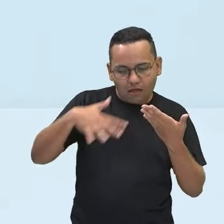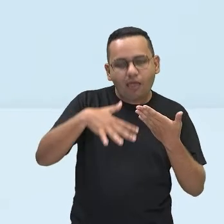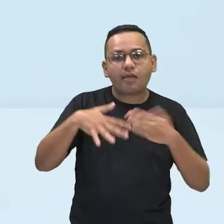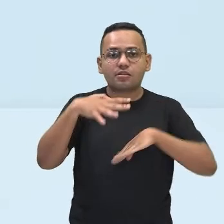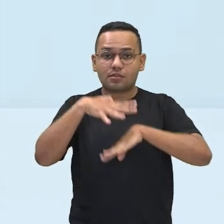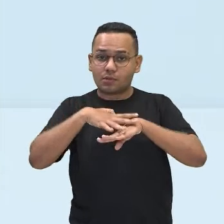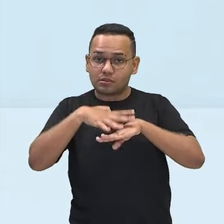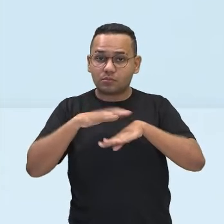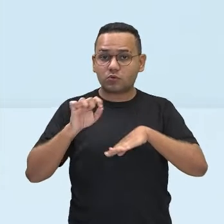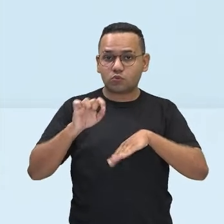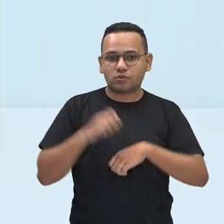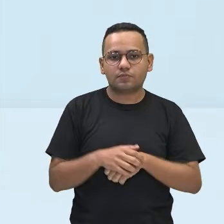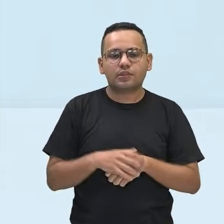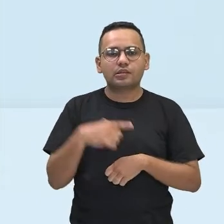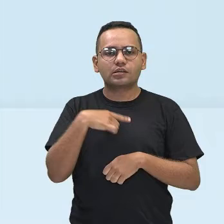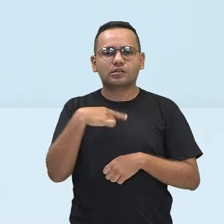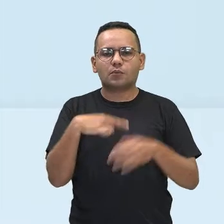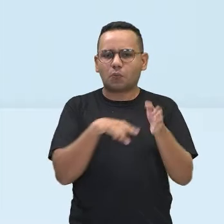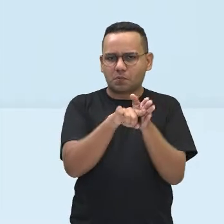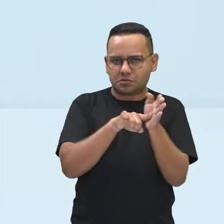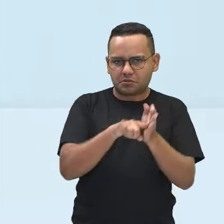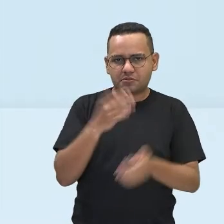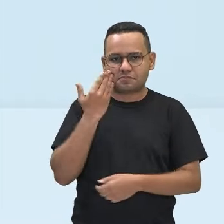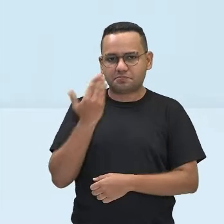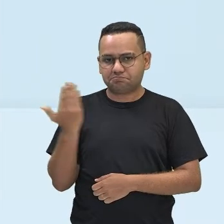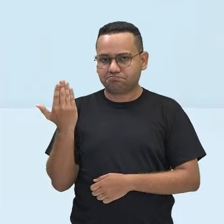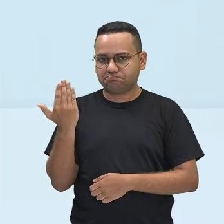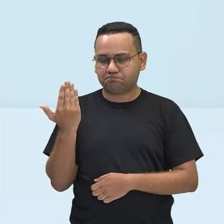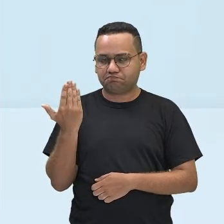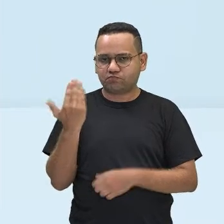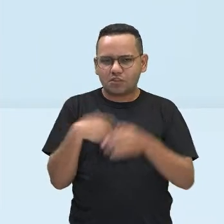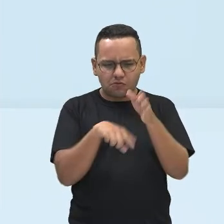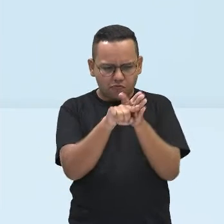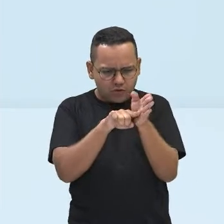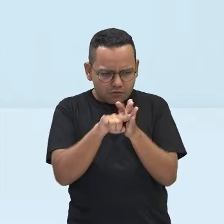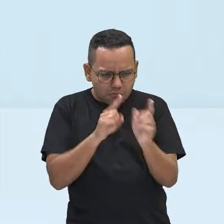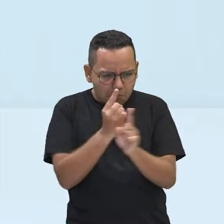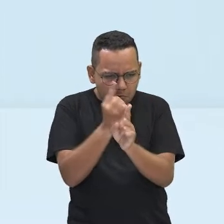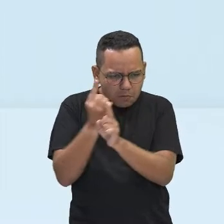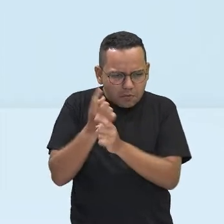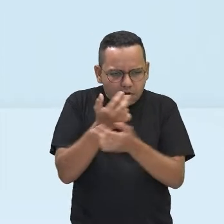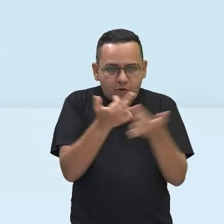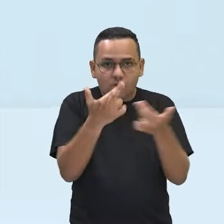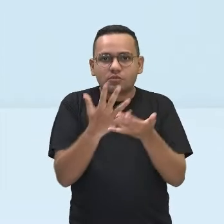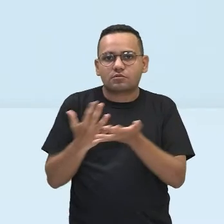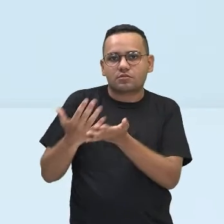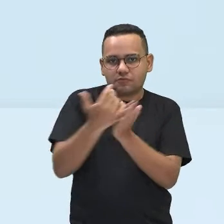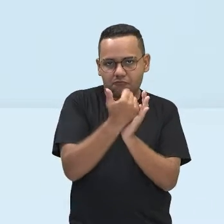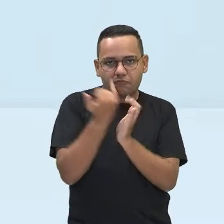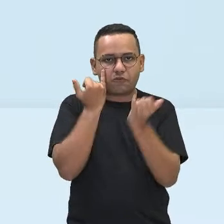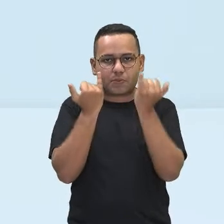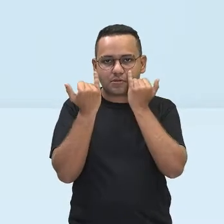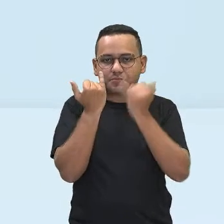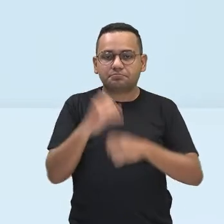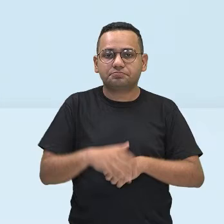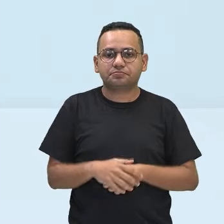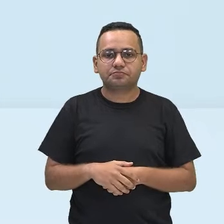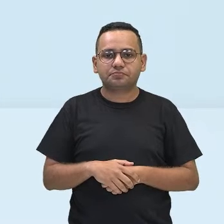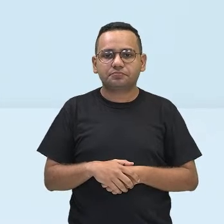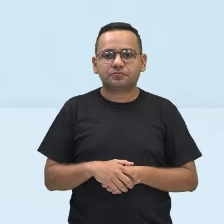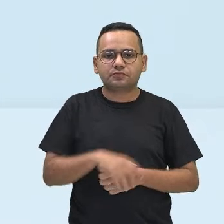que pesquisa e investiga dados. Para quê?